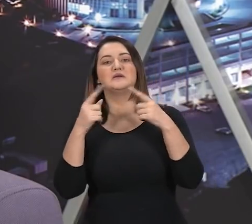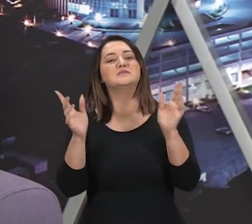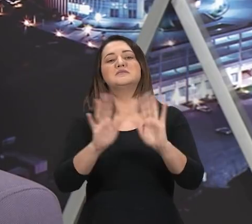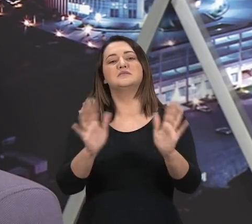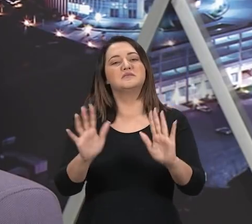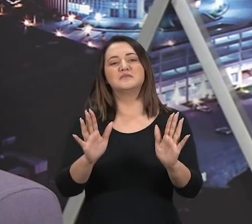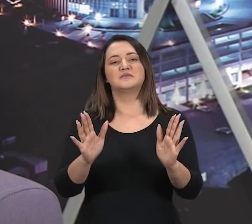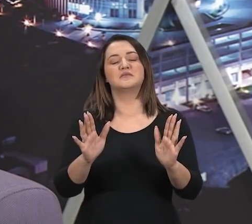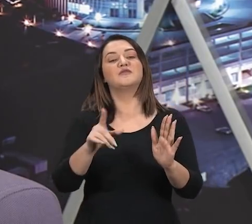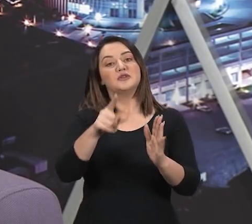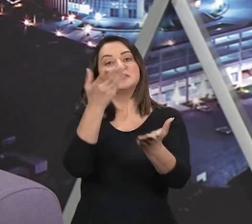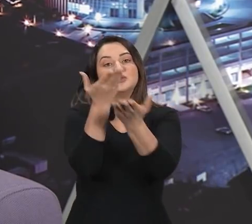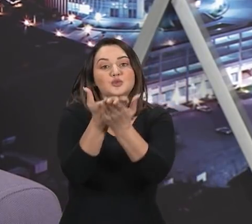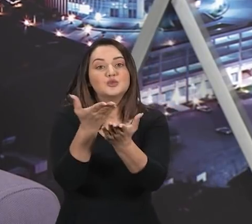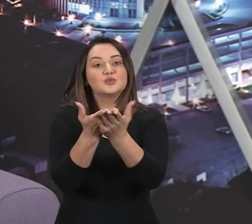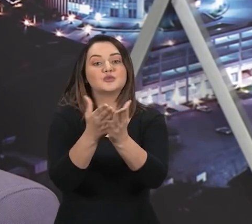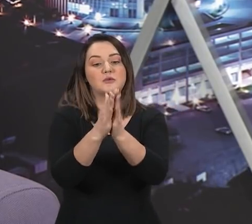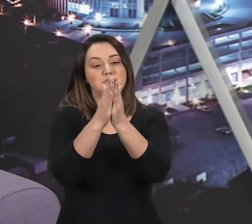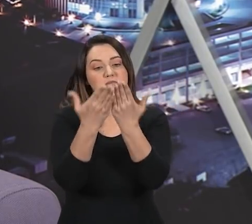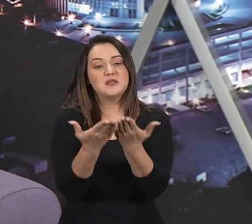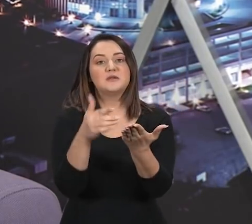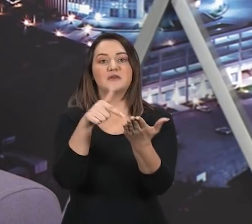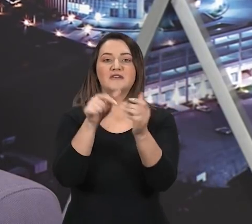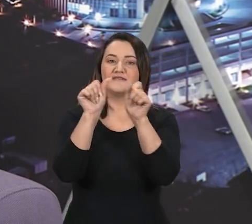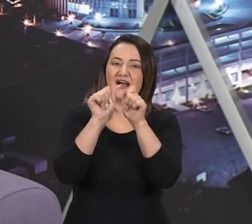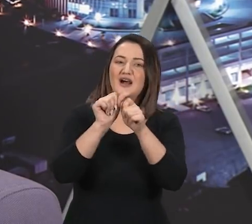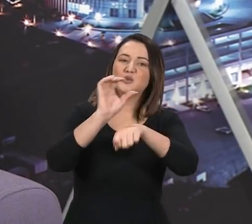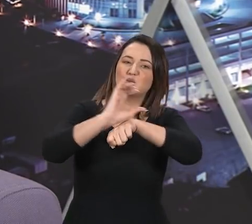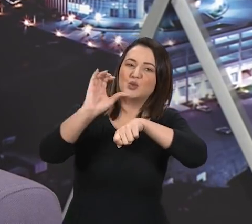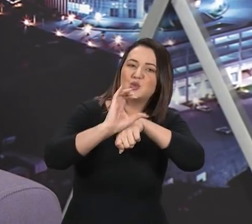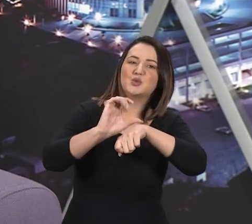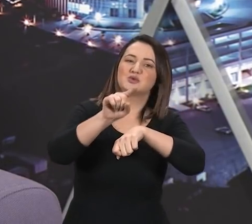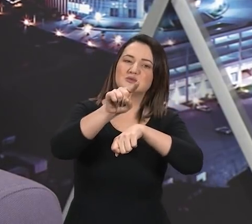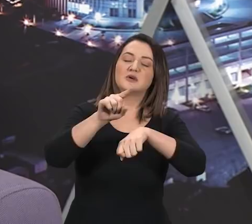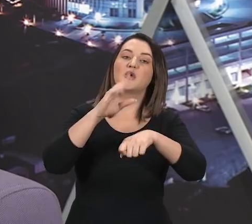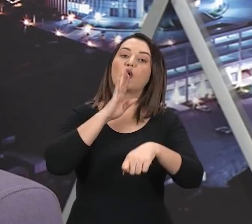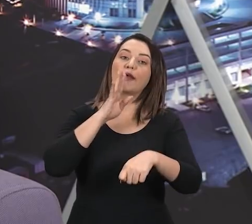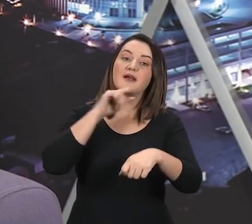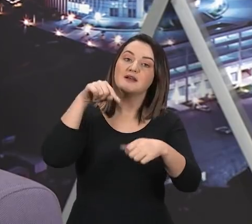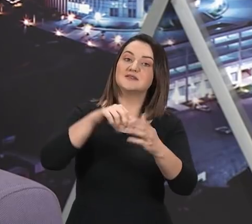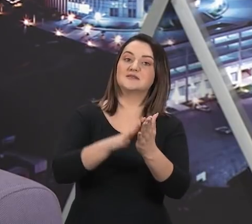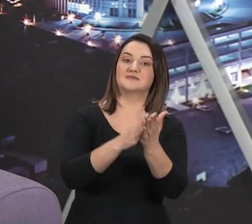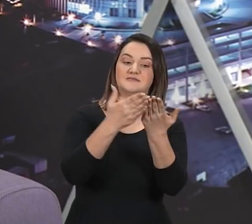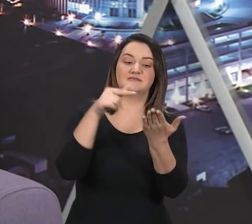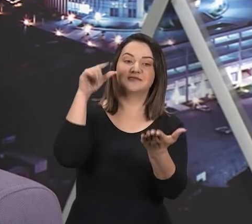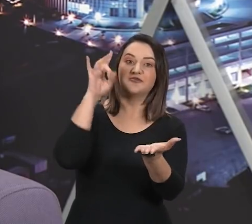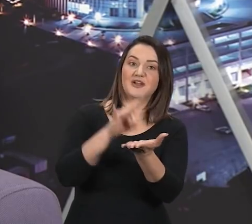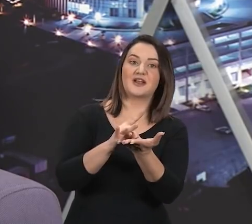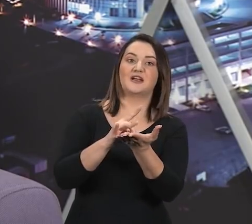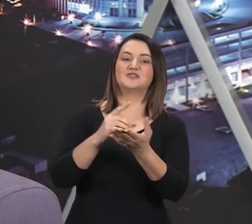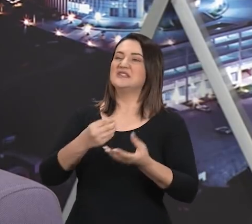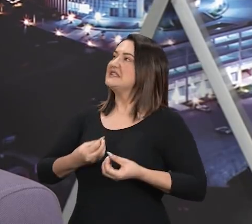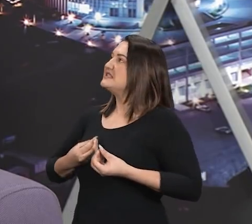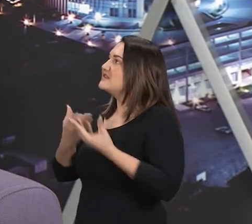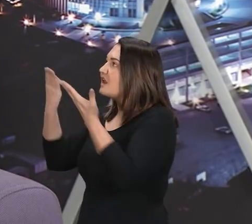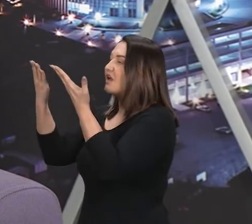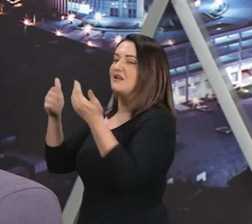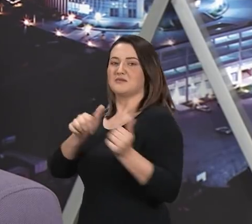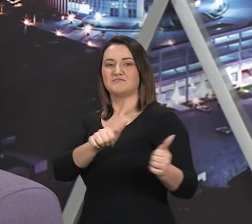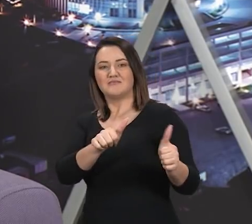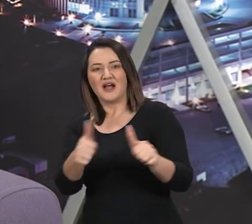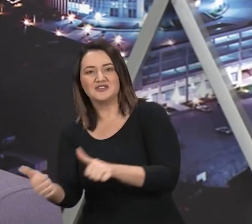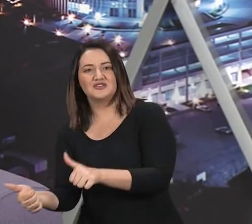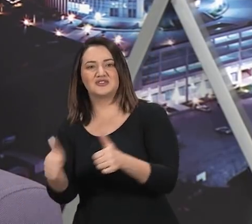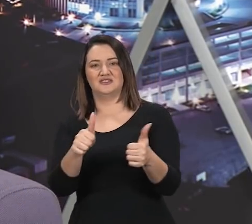aí com seus conceitos e preconceitos. Estude a Bíblia. Faça o curso bíblico. Conheça a verdade. Entregue-se a